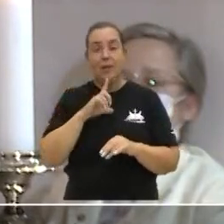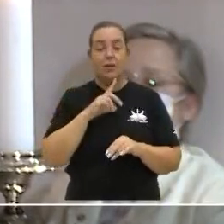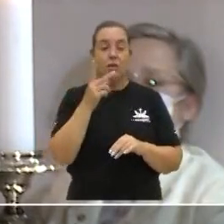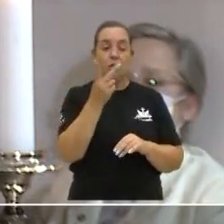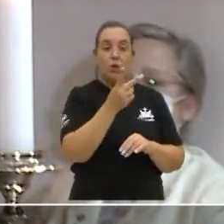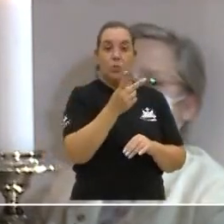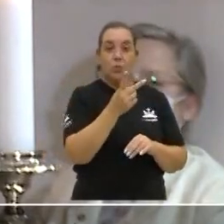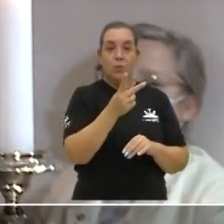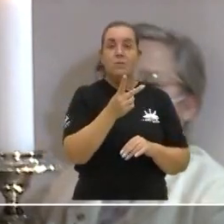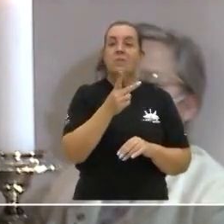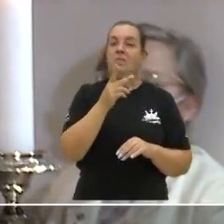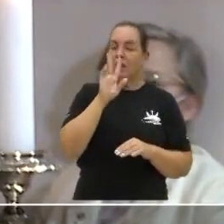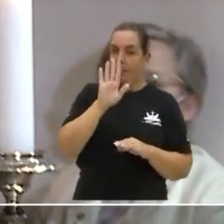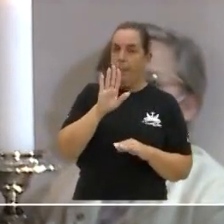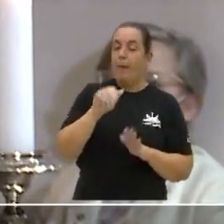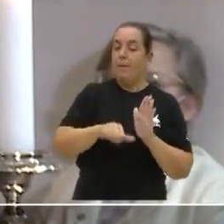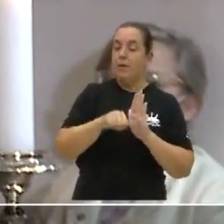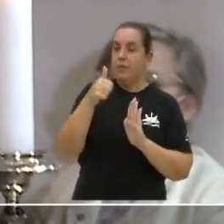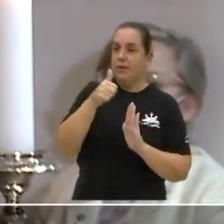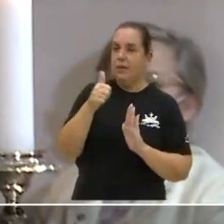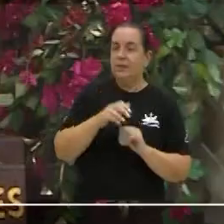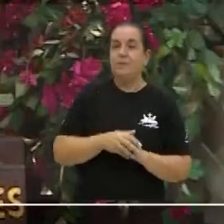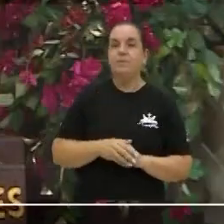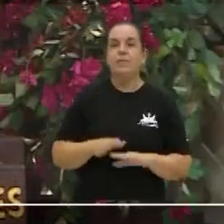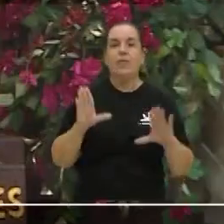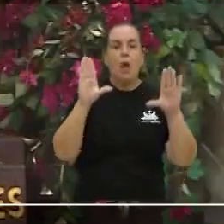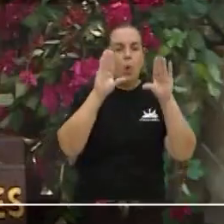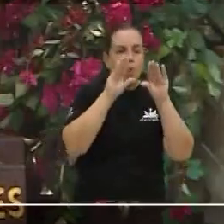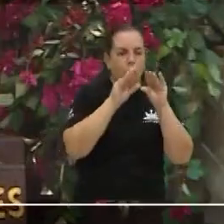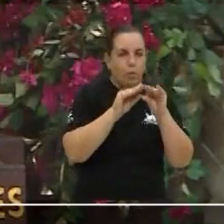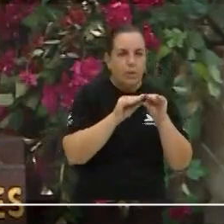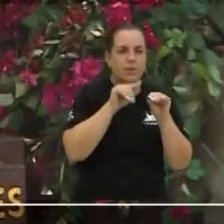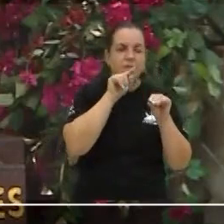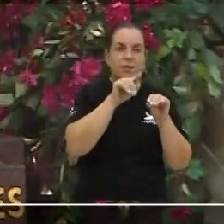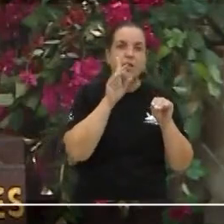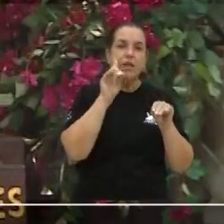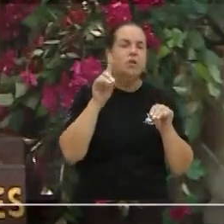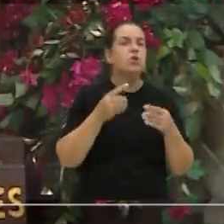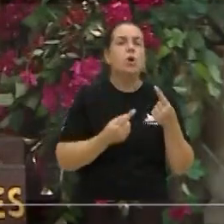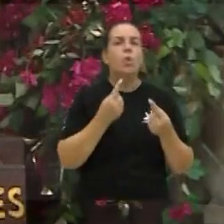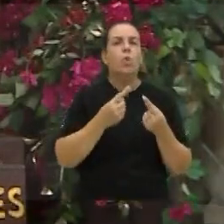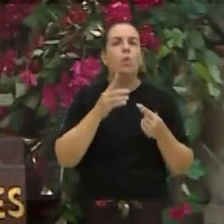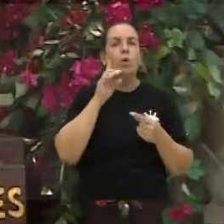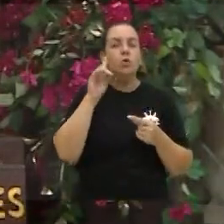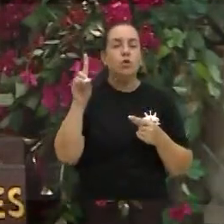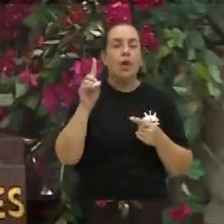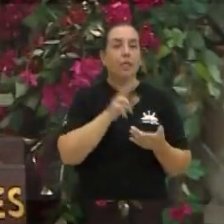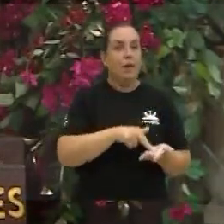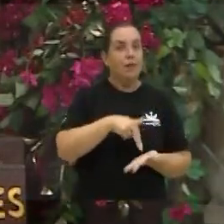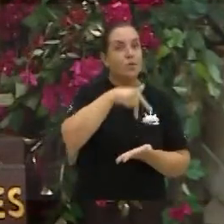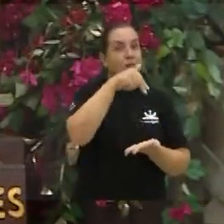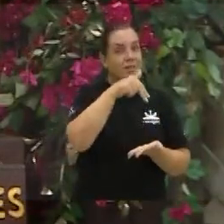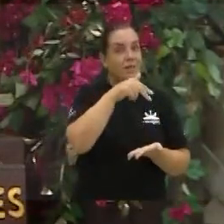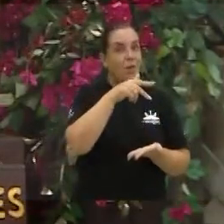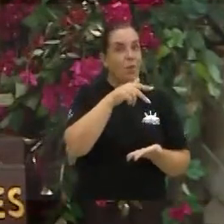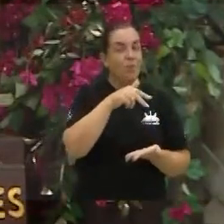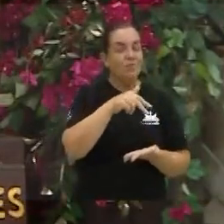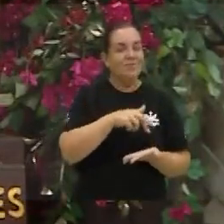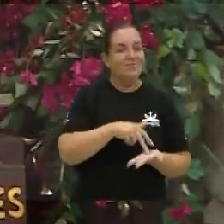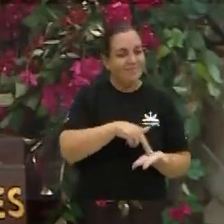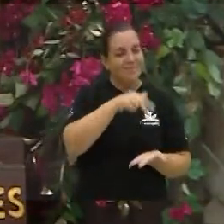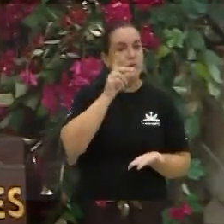Na primeira, ao anoitecer daquele dia, que dia? Da ressurreição, da